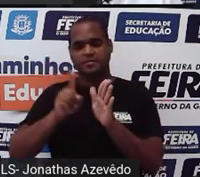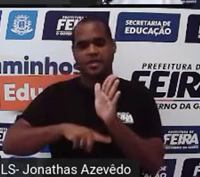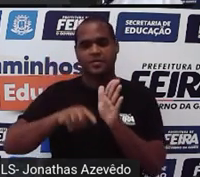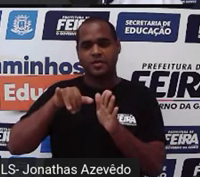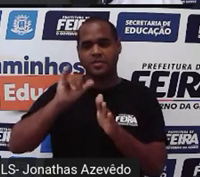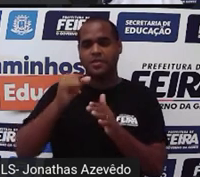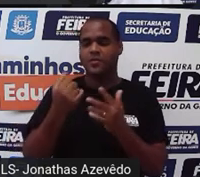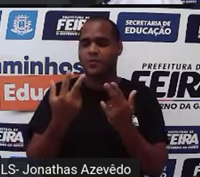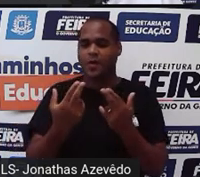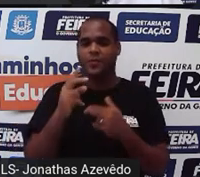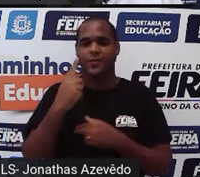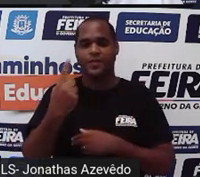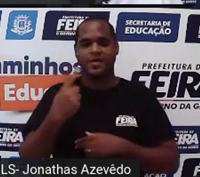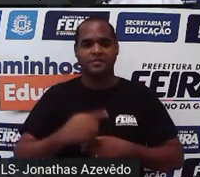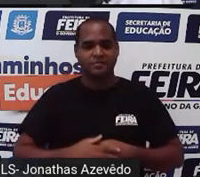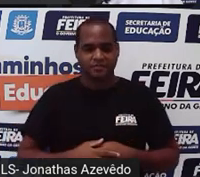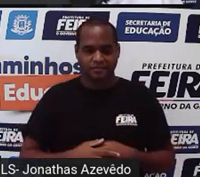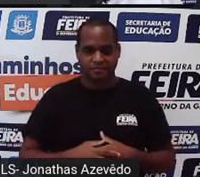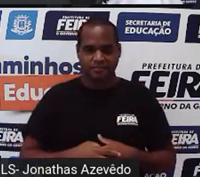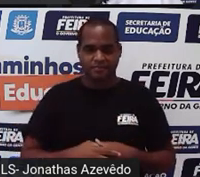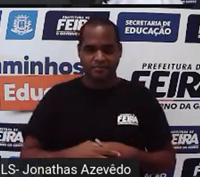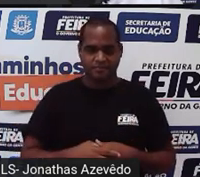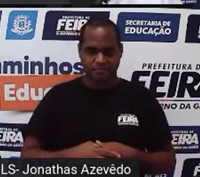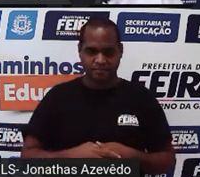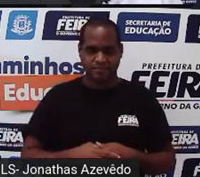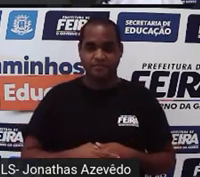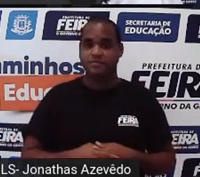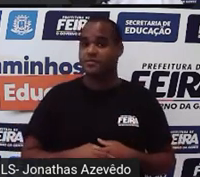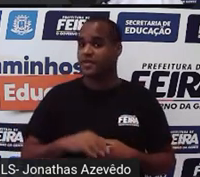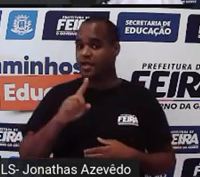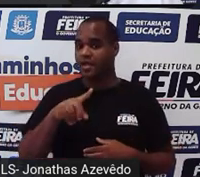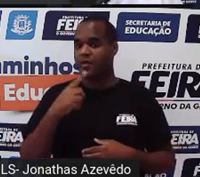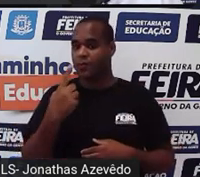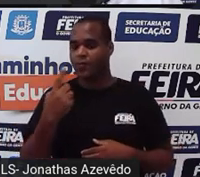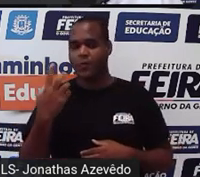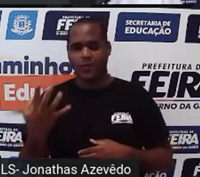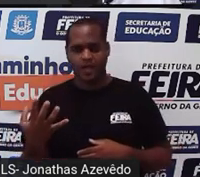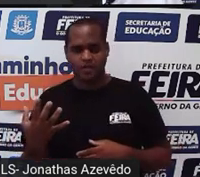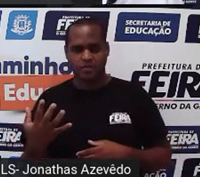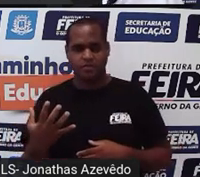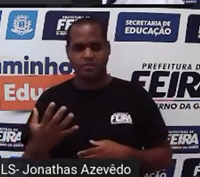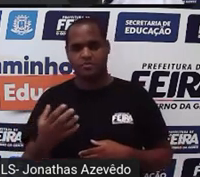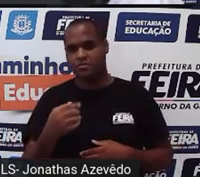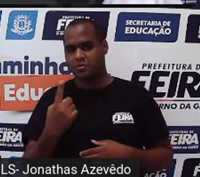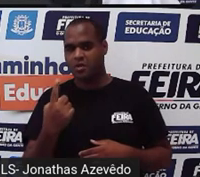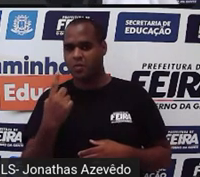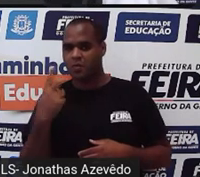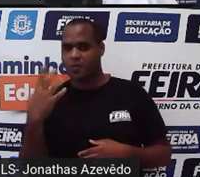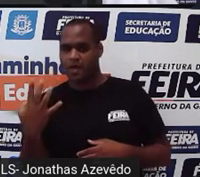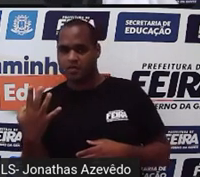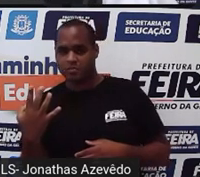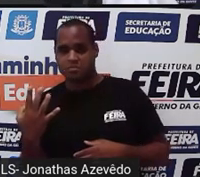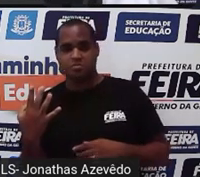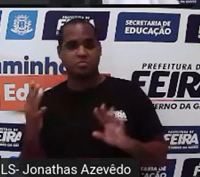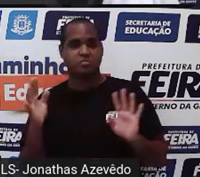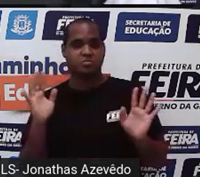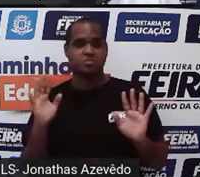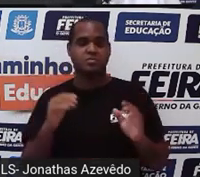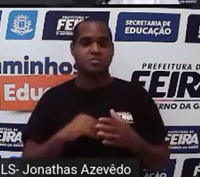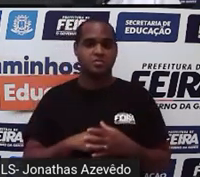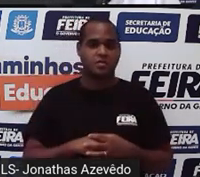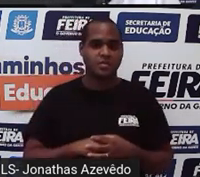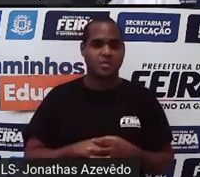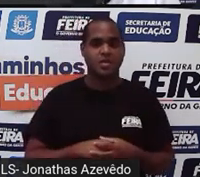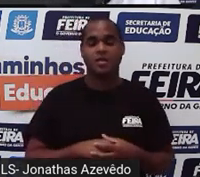= 1 é o parque está na letra 141 para X4 para Y